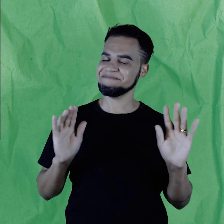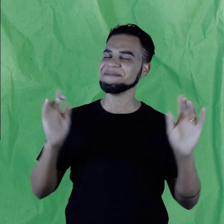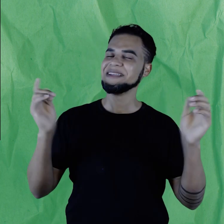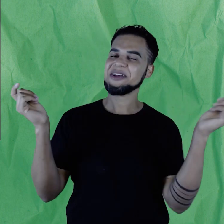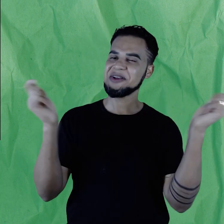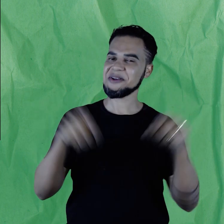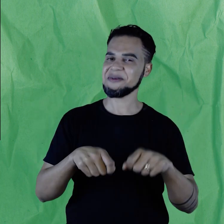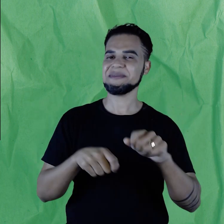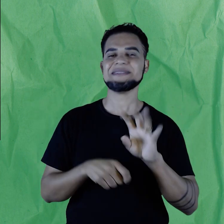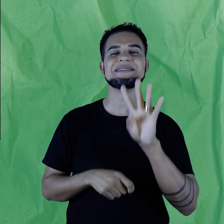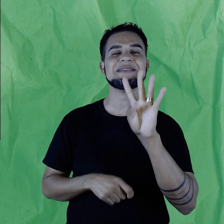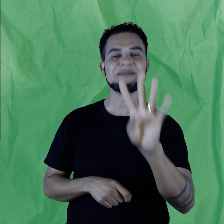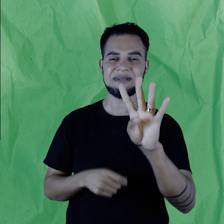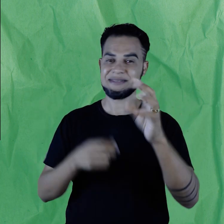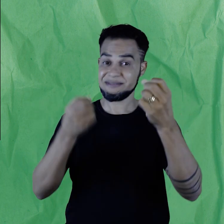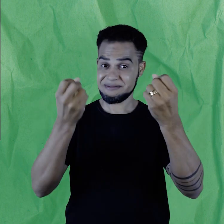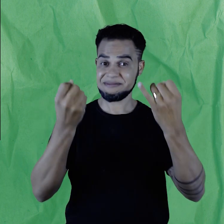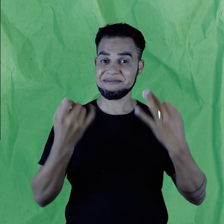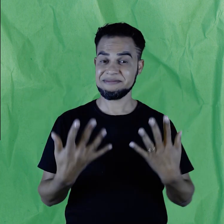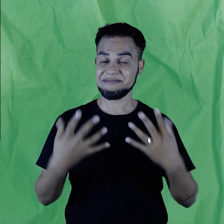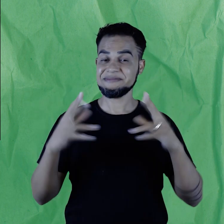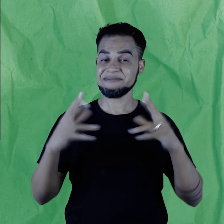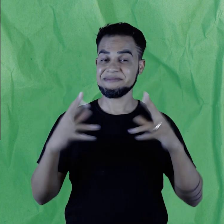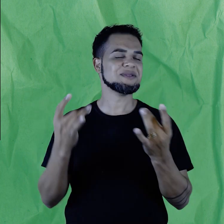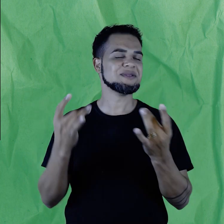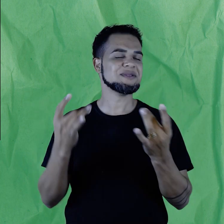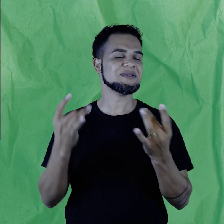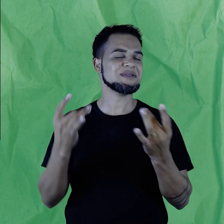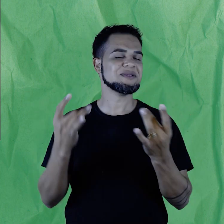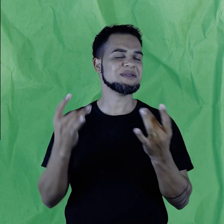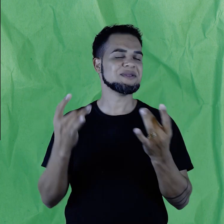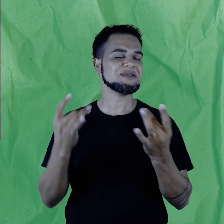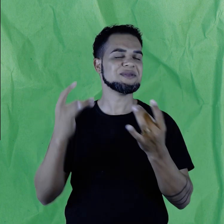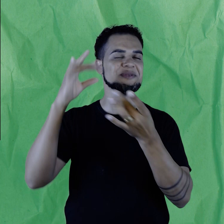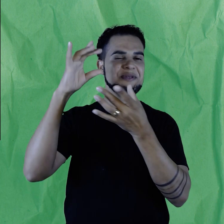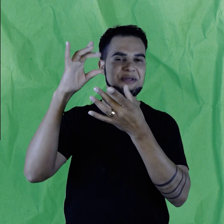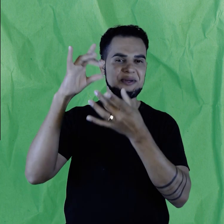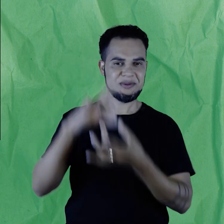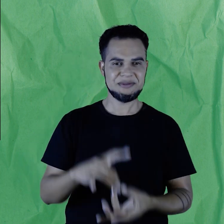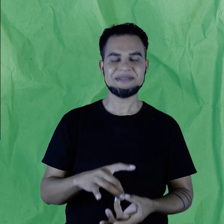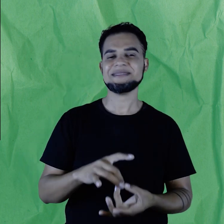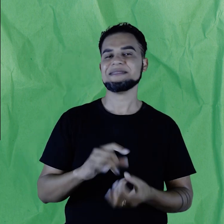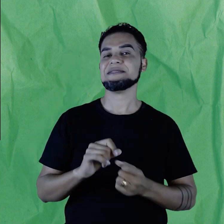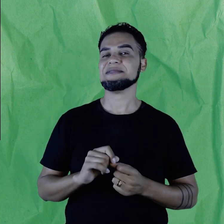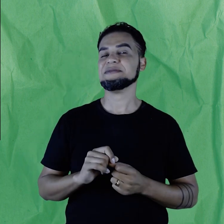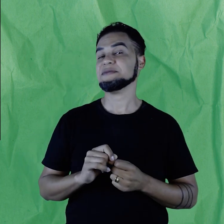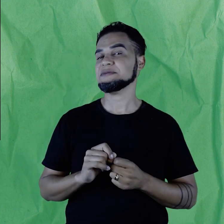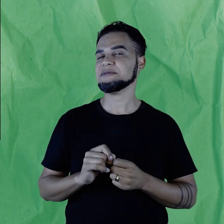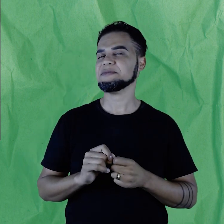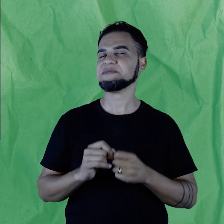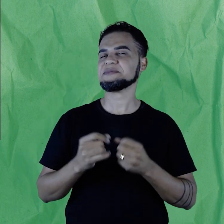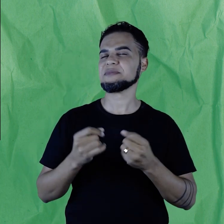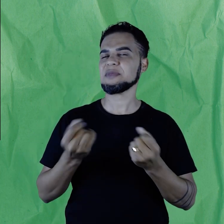Já na competência 4, estamos falando dos elementos coesivos,